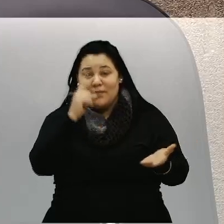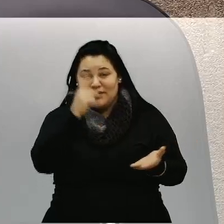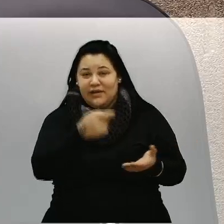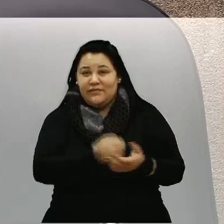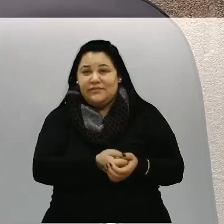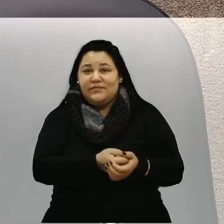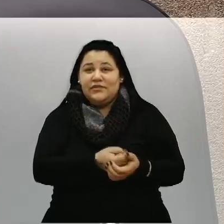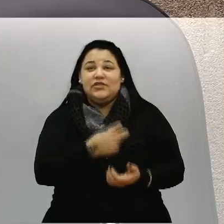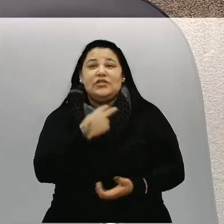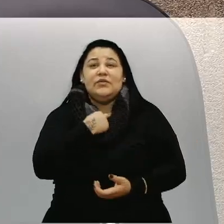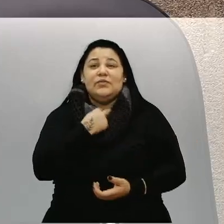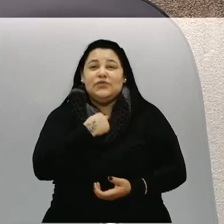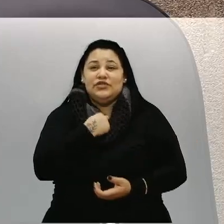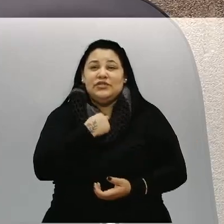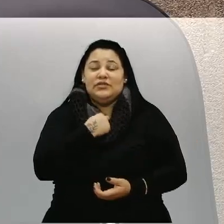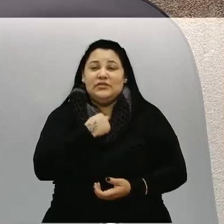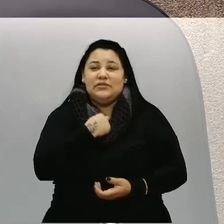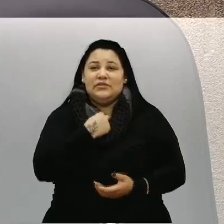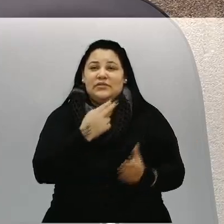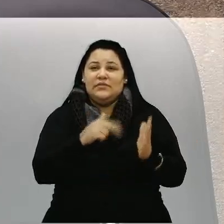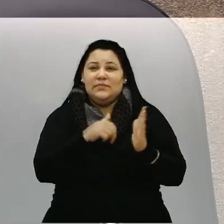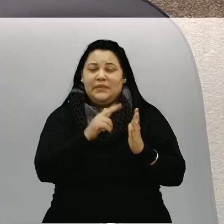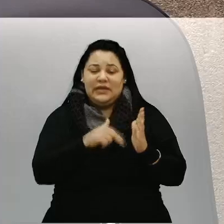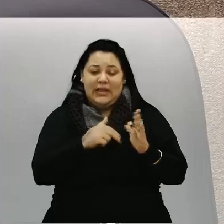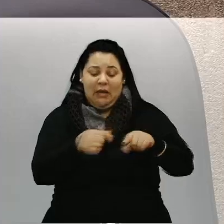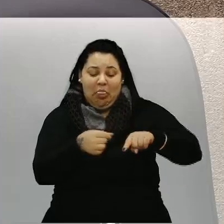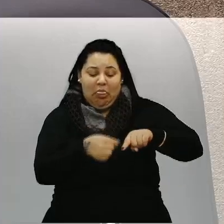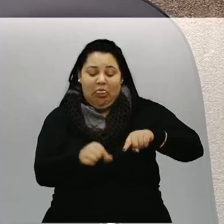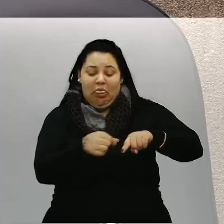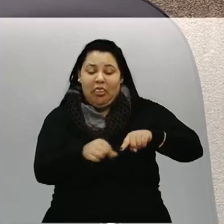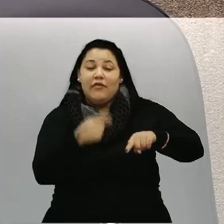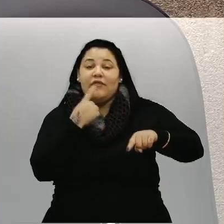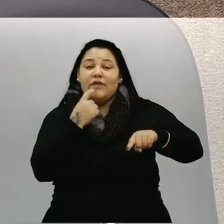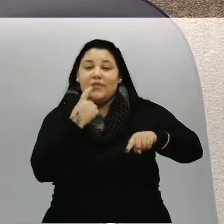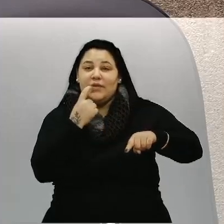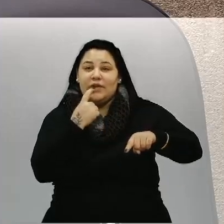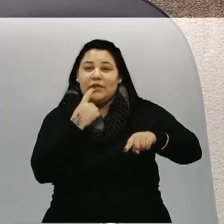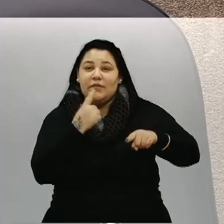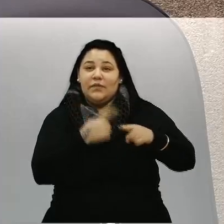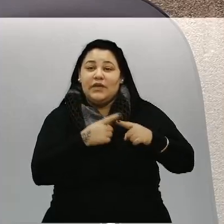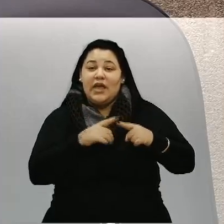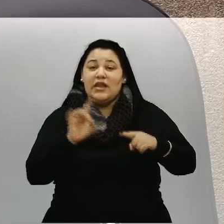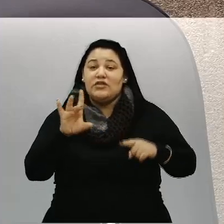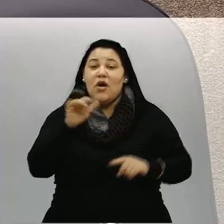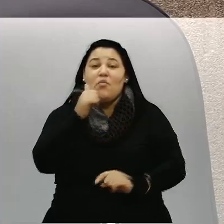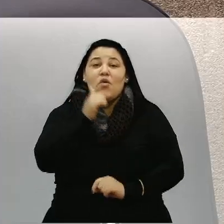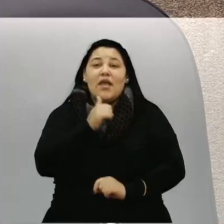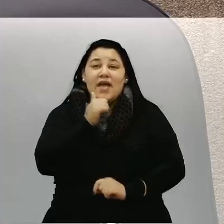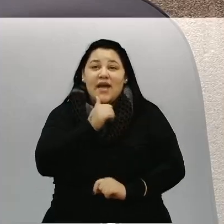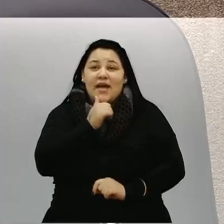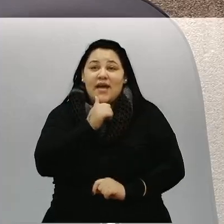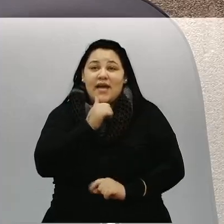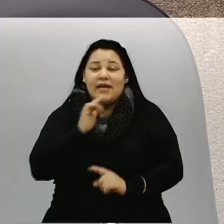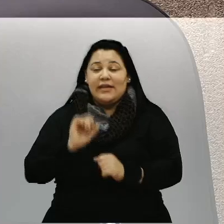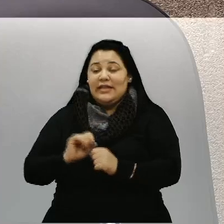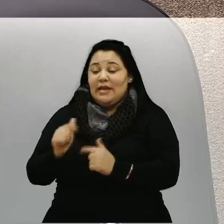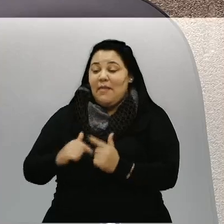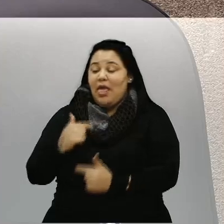unha de vermelho, porque pintar a unha de vermelho era só as mulheres que se